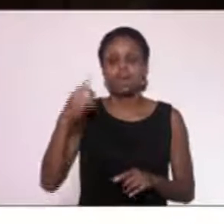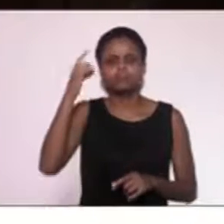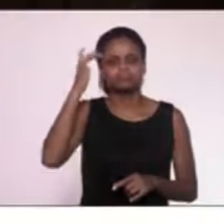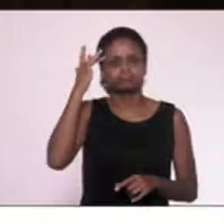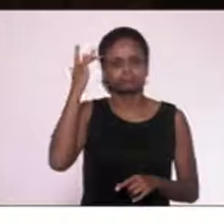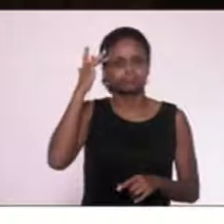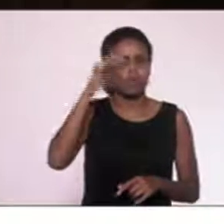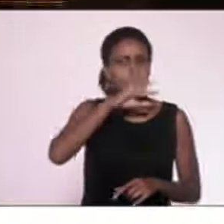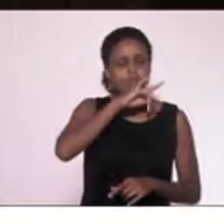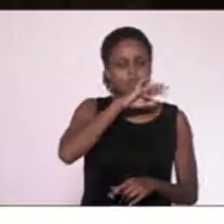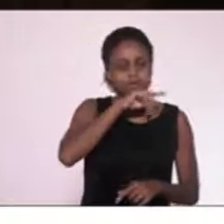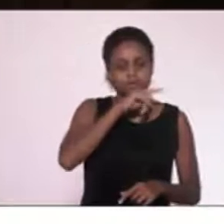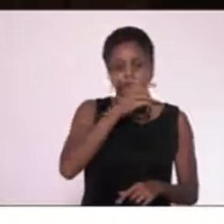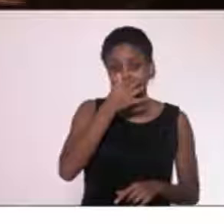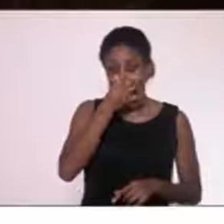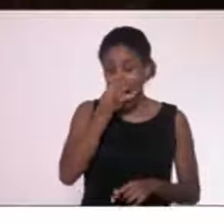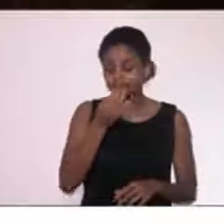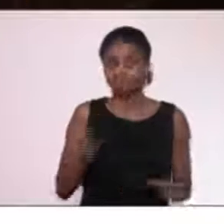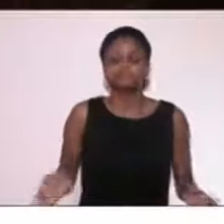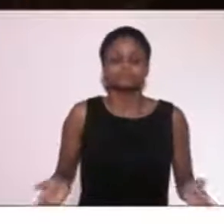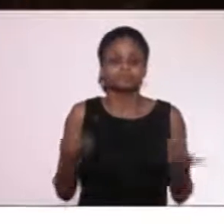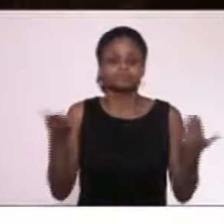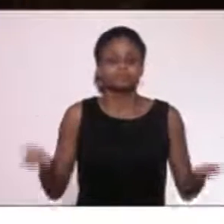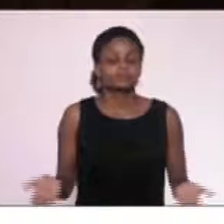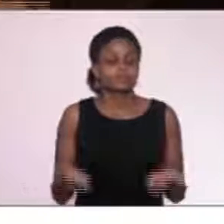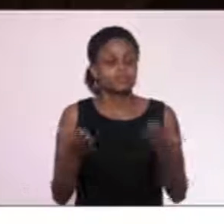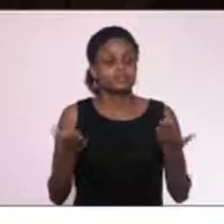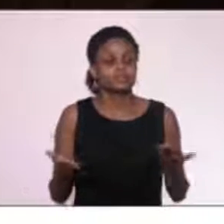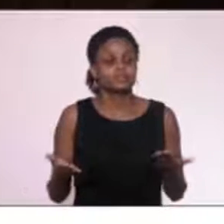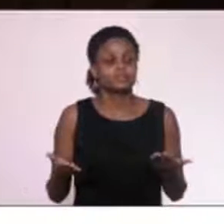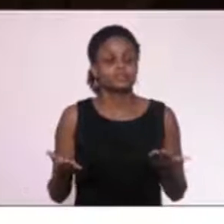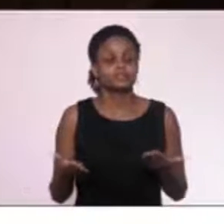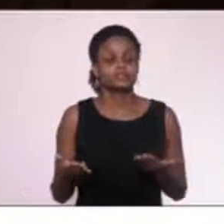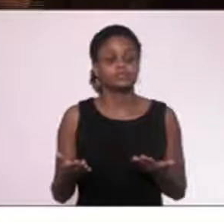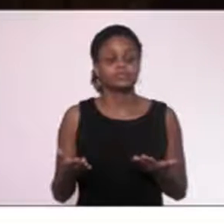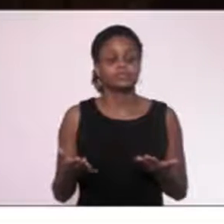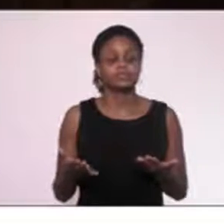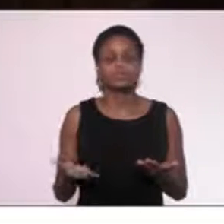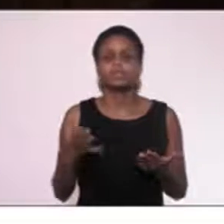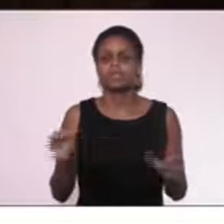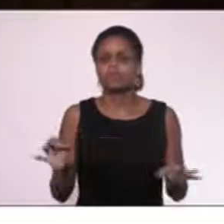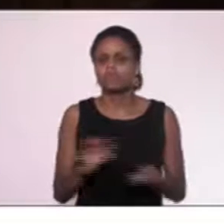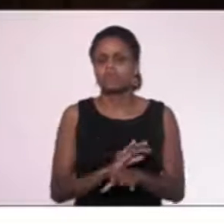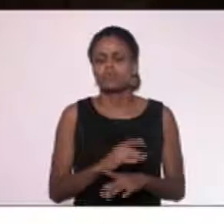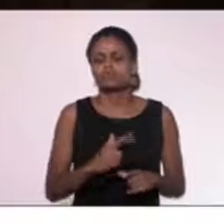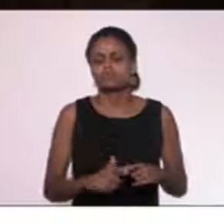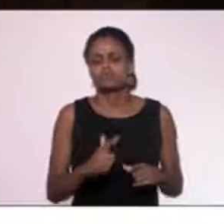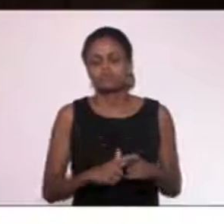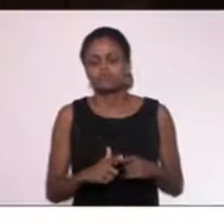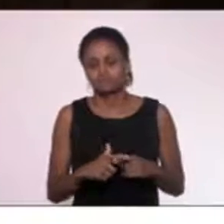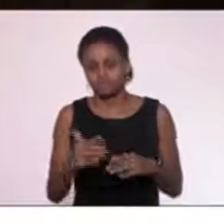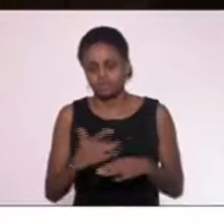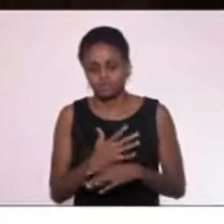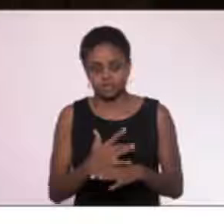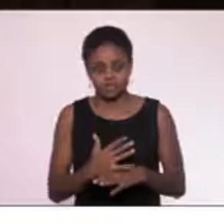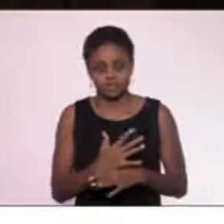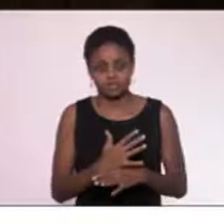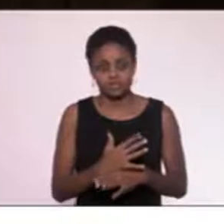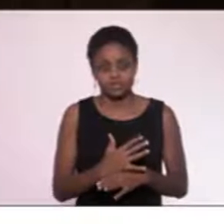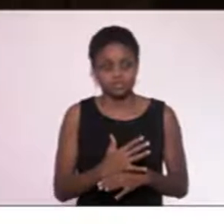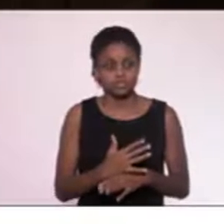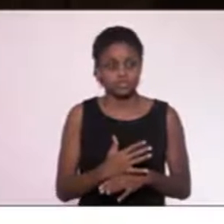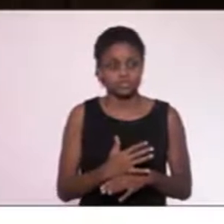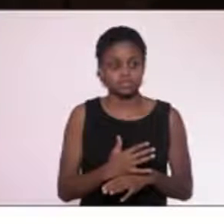perversa de incentivar e querer resolver os problemas das cidades